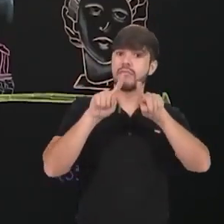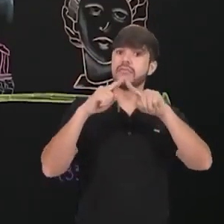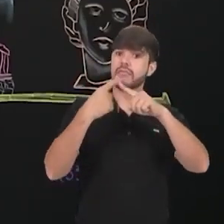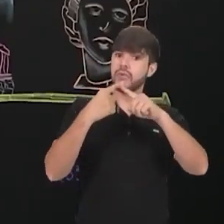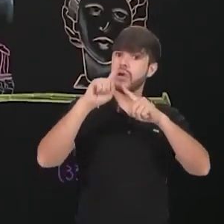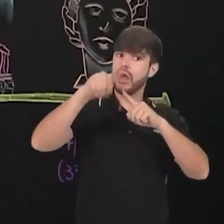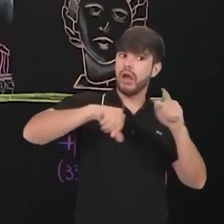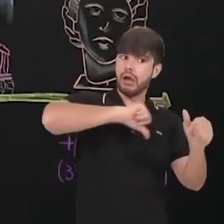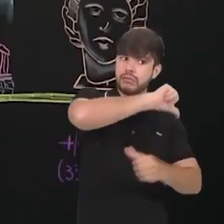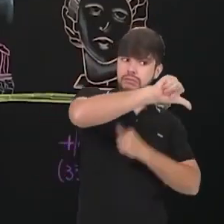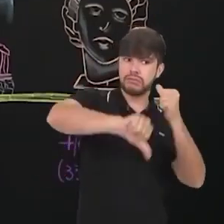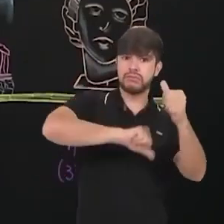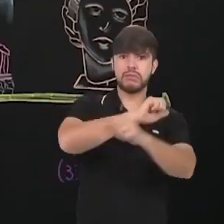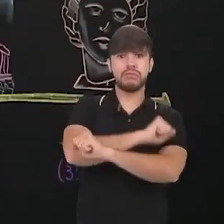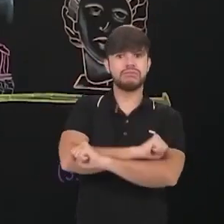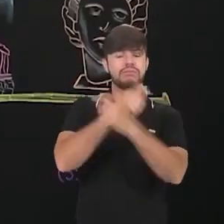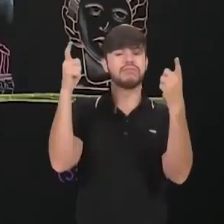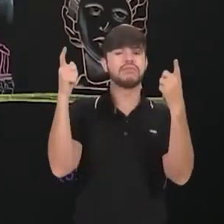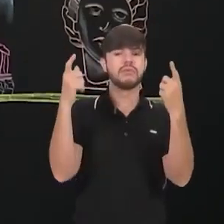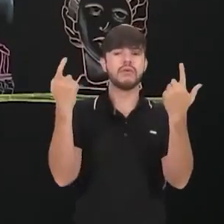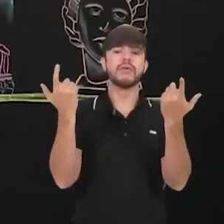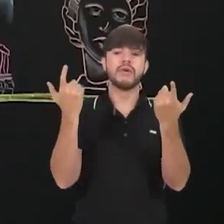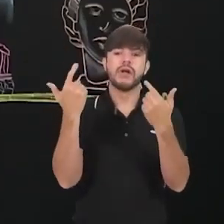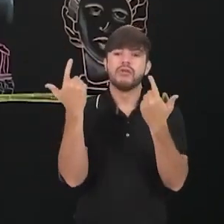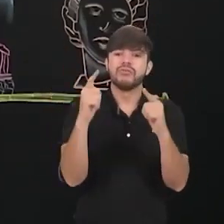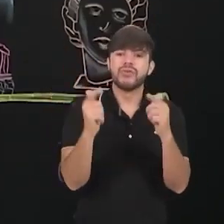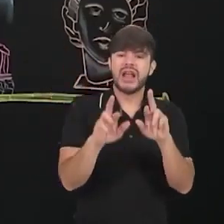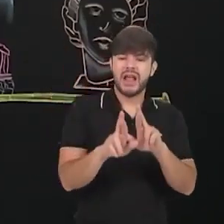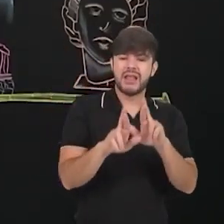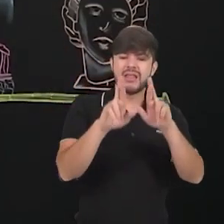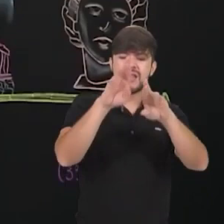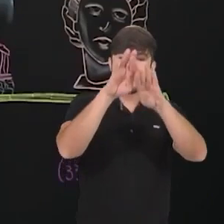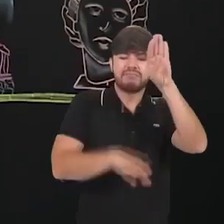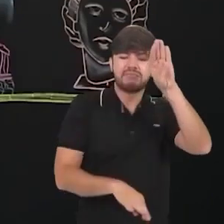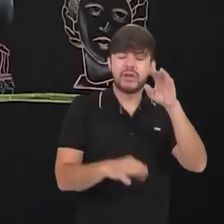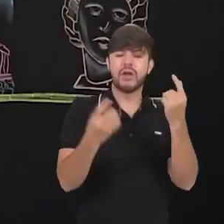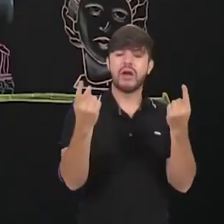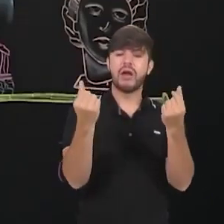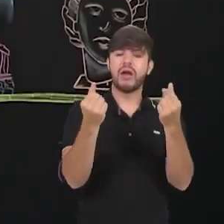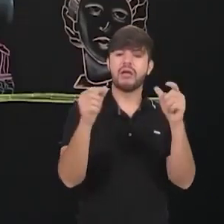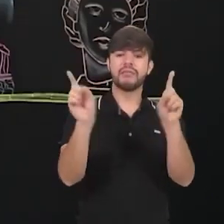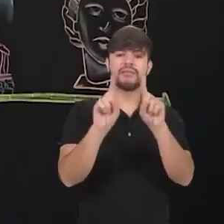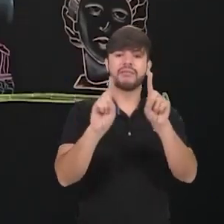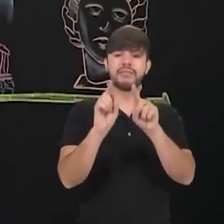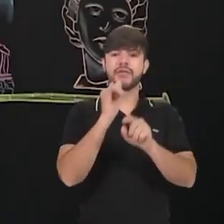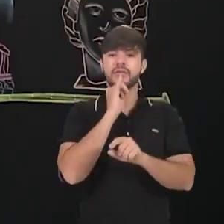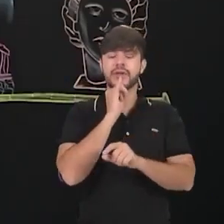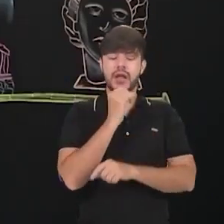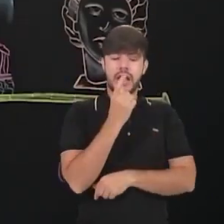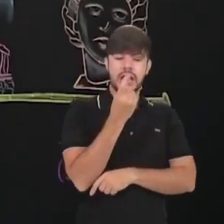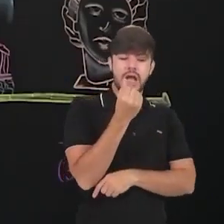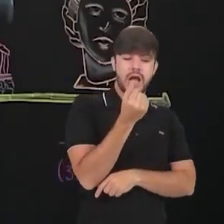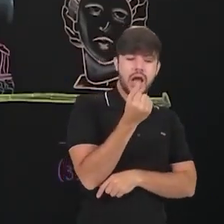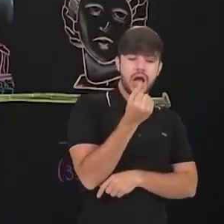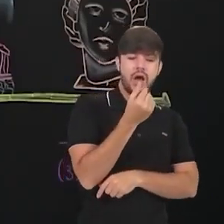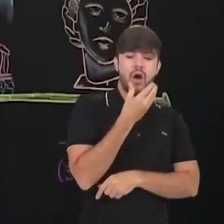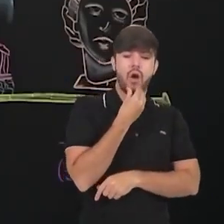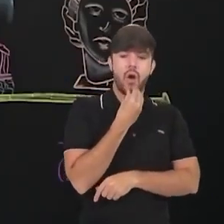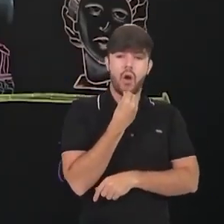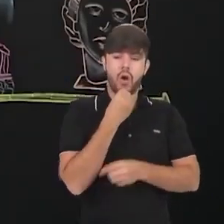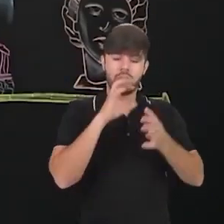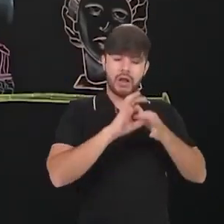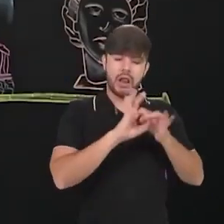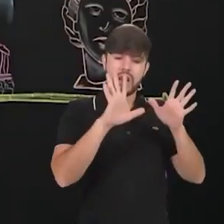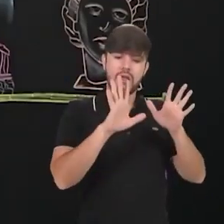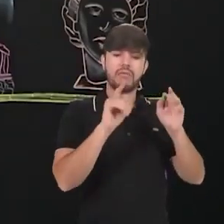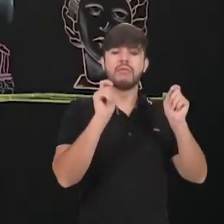comum no mundo antigo. Por quê? Não existia uma distinção econômica, por exemplo. Né? Se fosse homem livre e não fosse estrangeiro, poderia participar